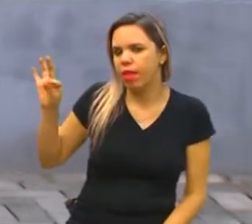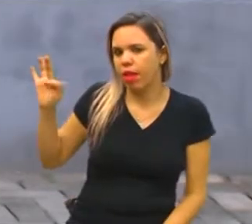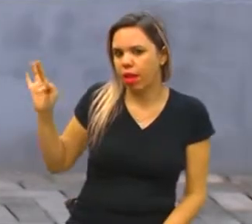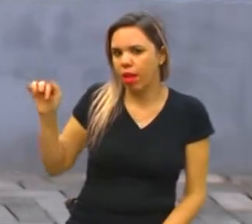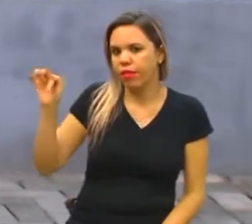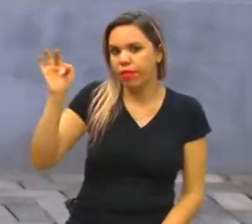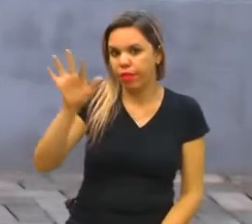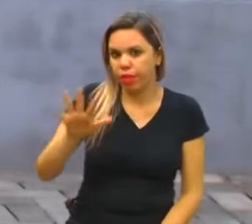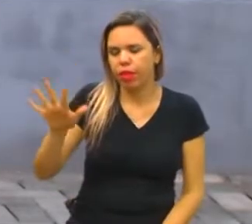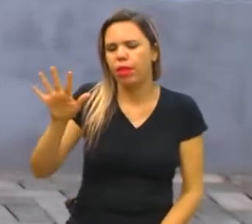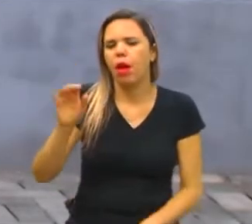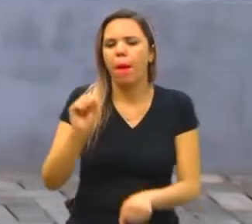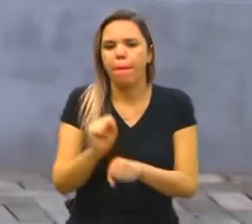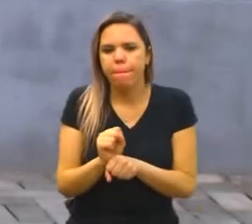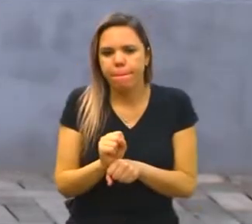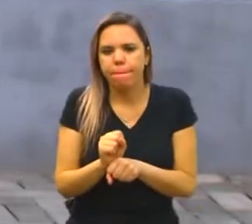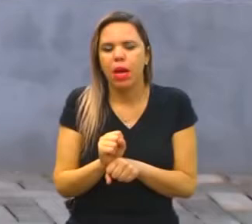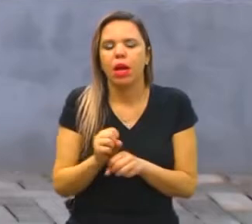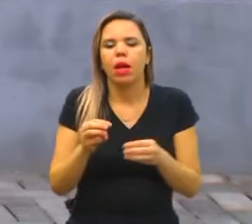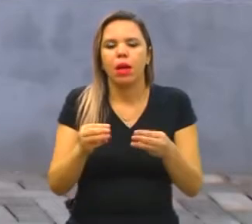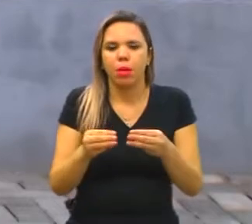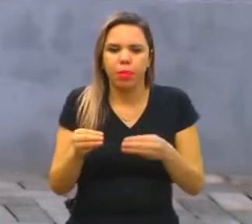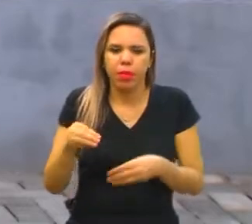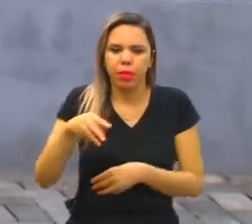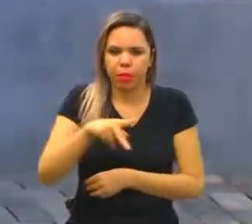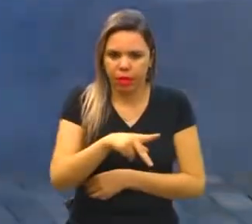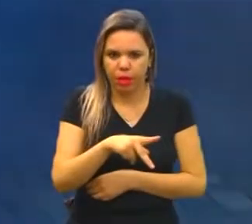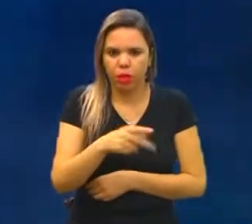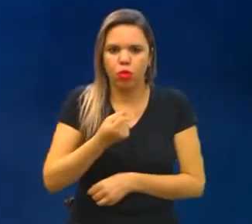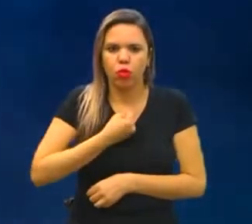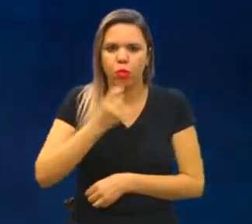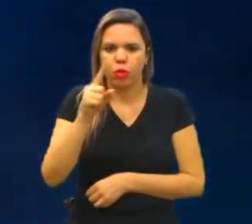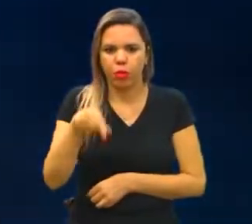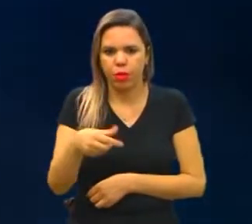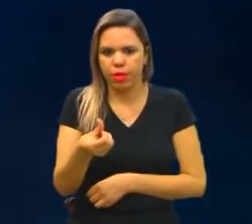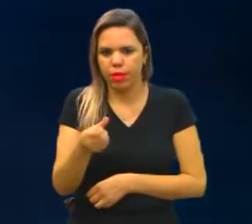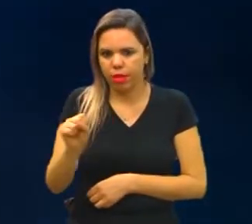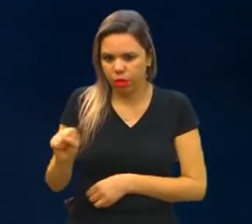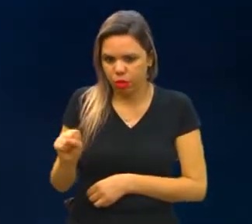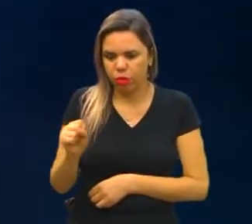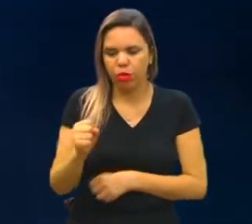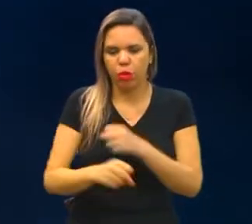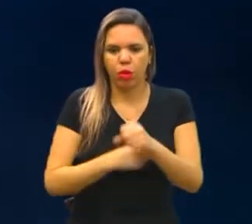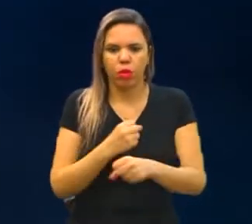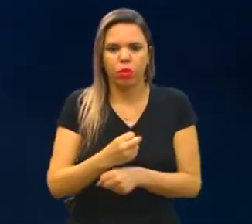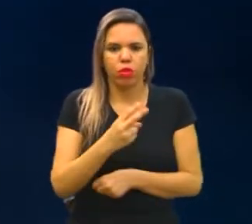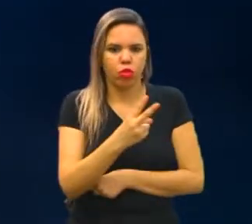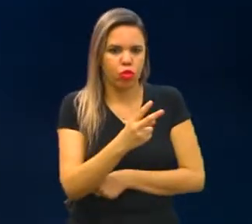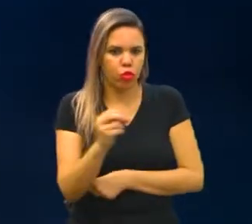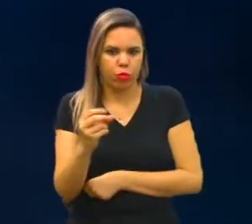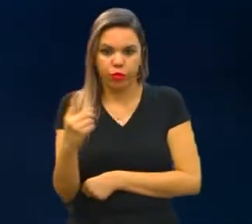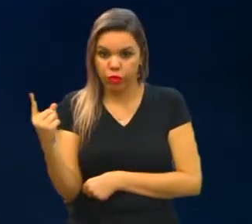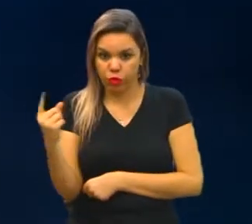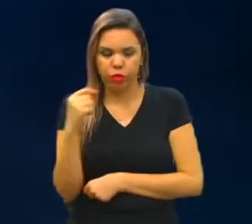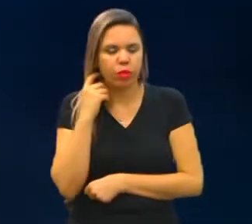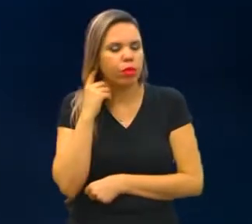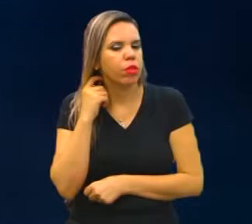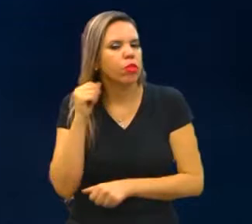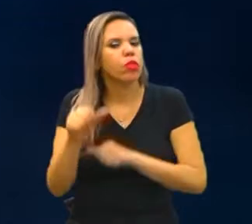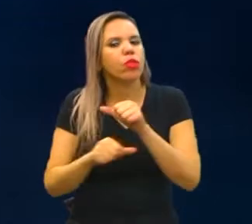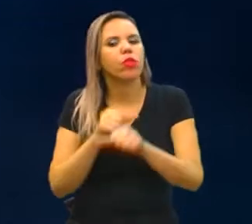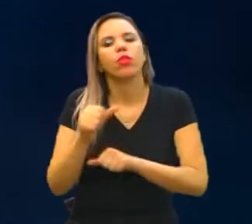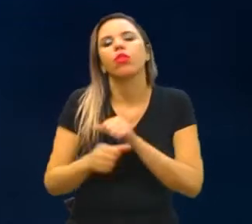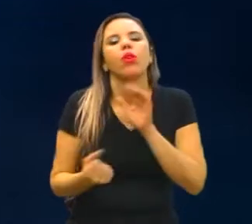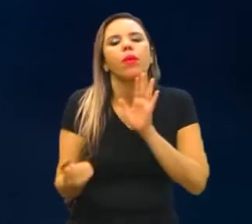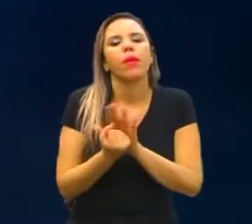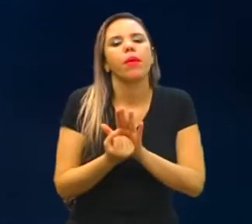Tribunal Federal pela suspensão da medida provisória de número 1068 de 2021, que